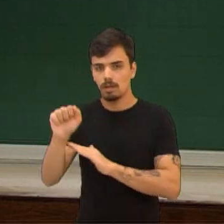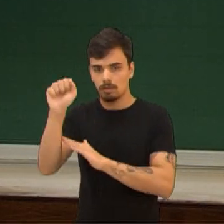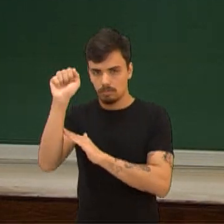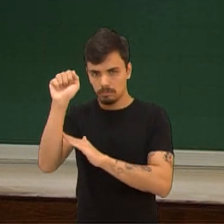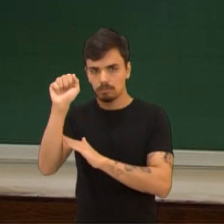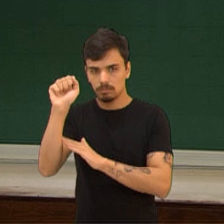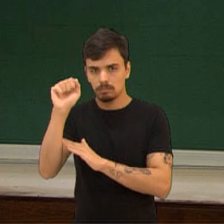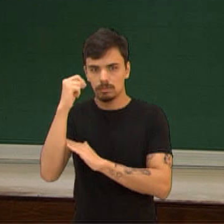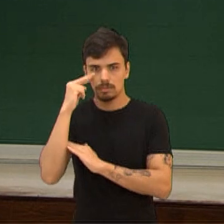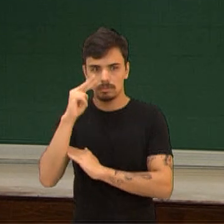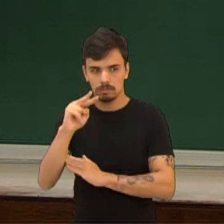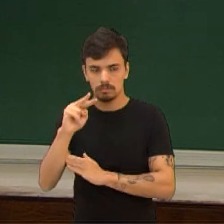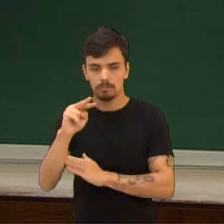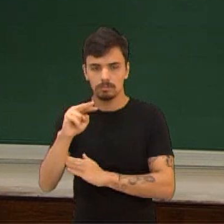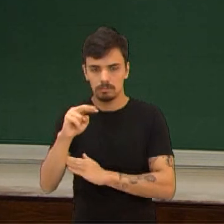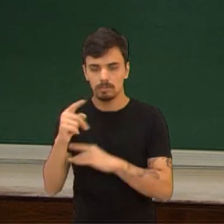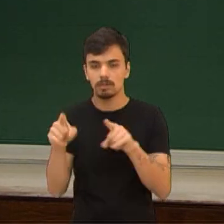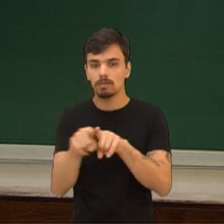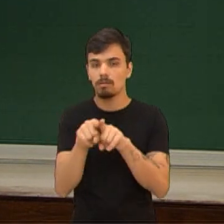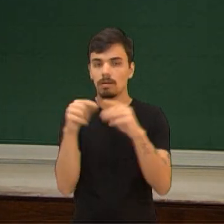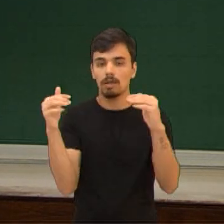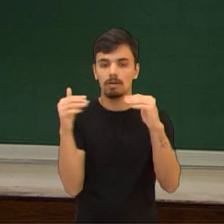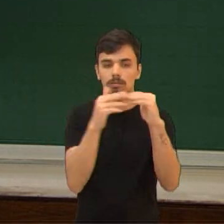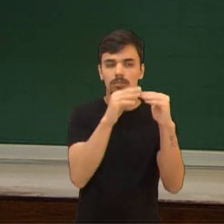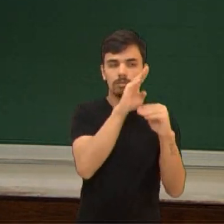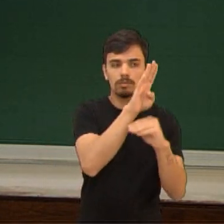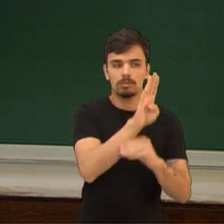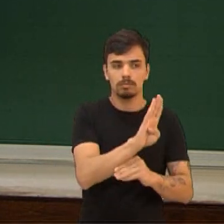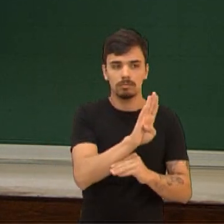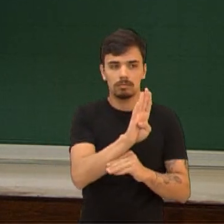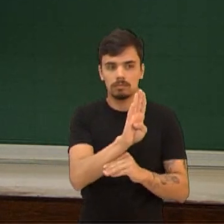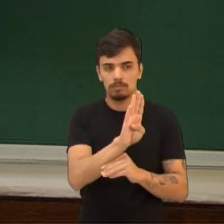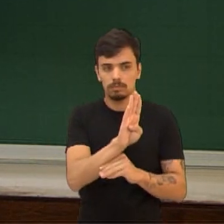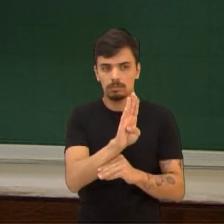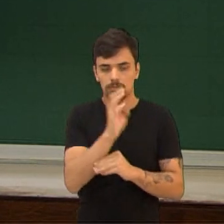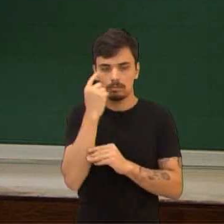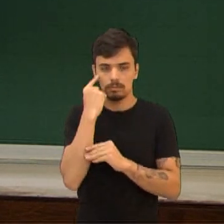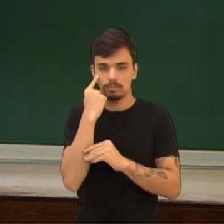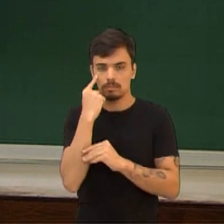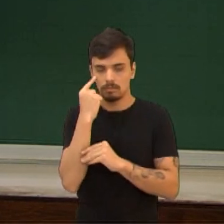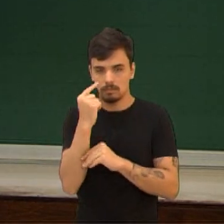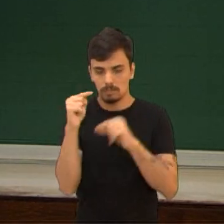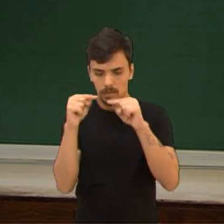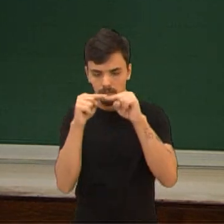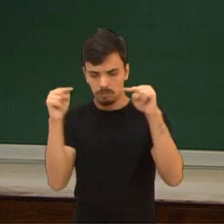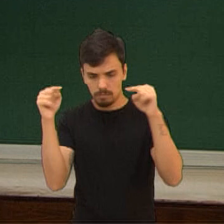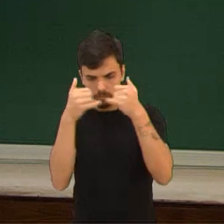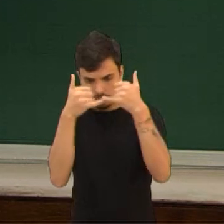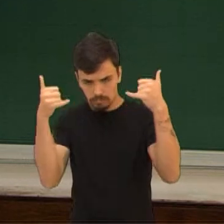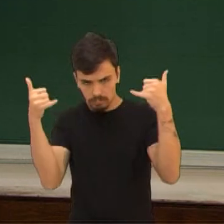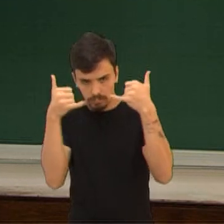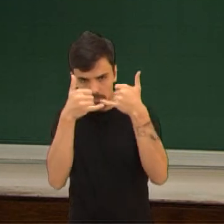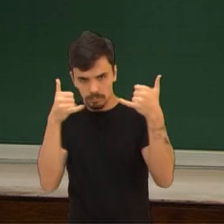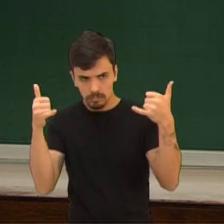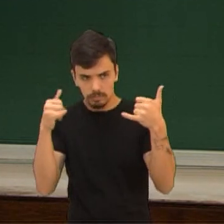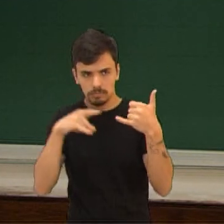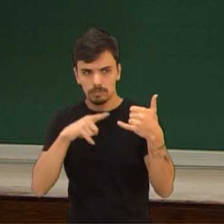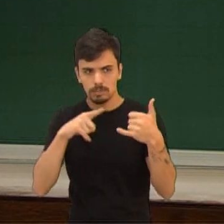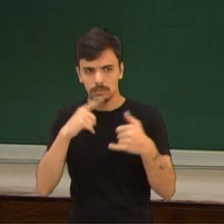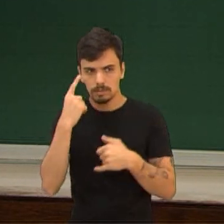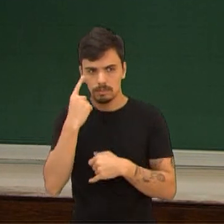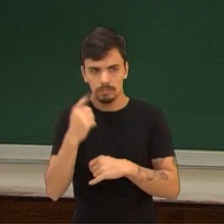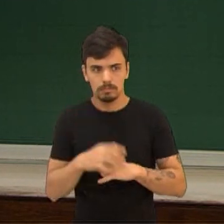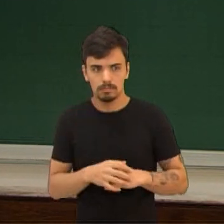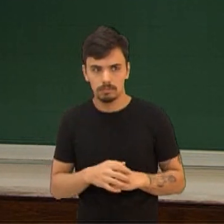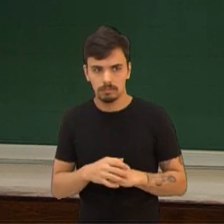fio aqui, e aqui eu tenho o ponto B, que é a extensão desse fio aqui. Então veja só, então eu tenho esse